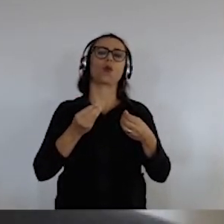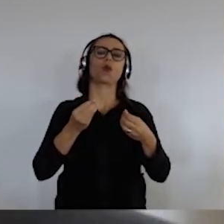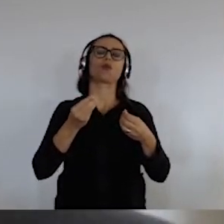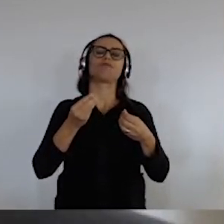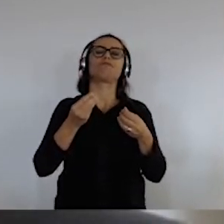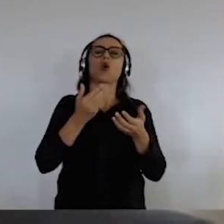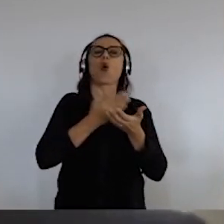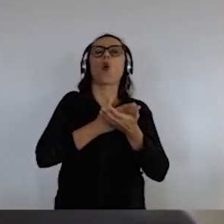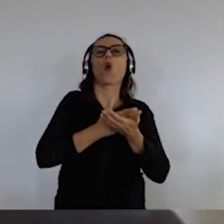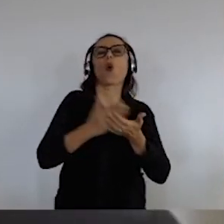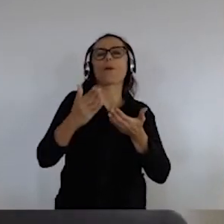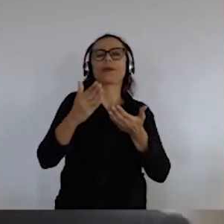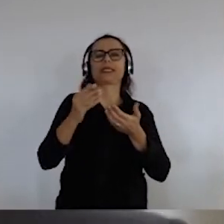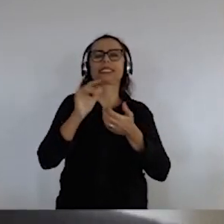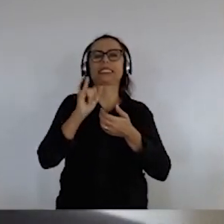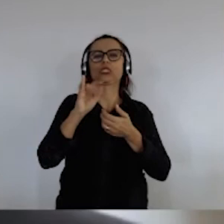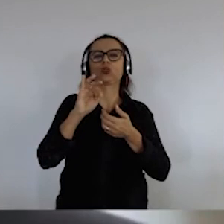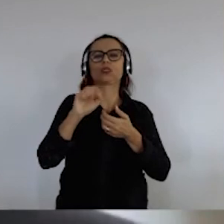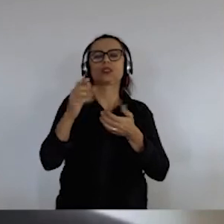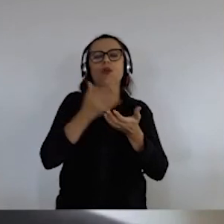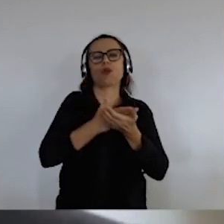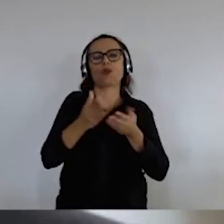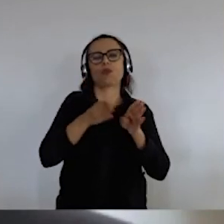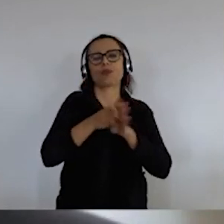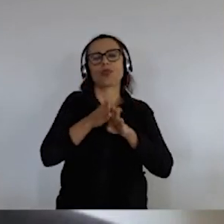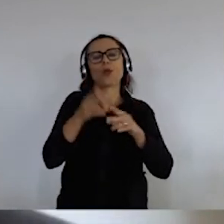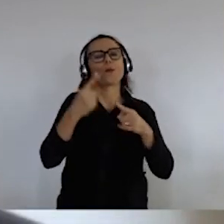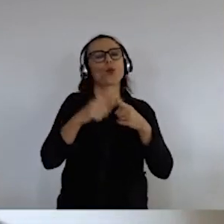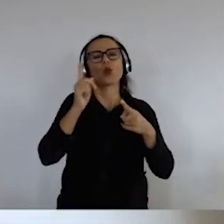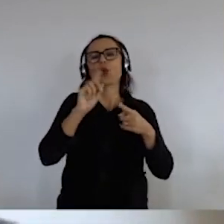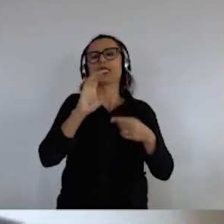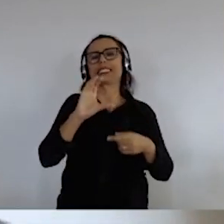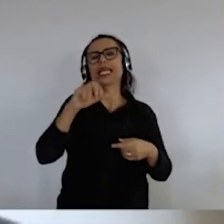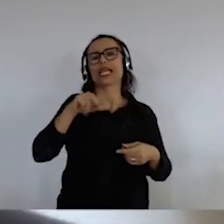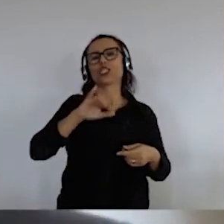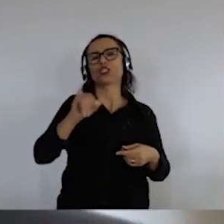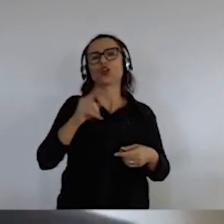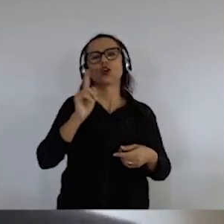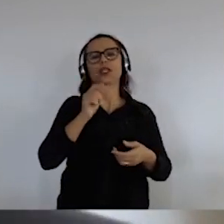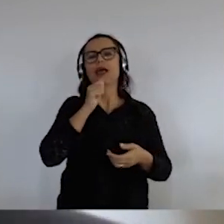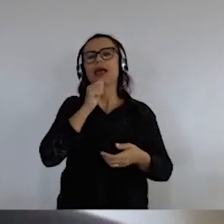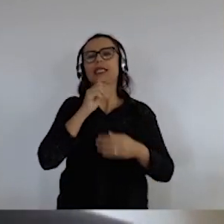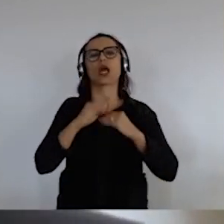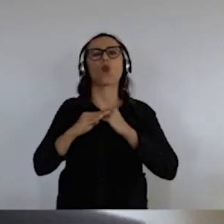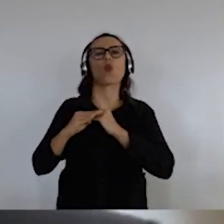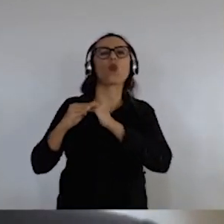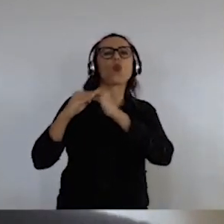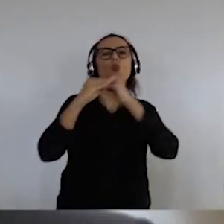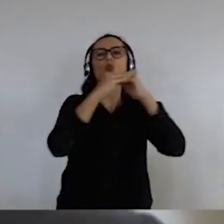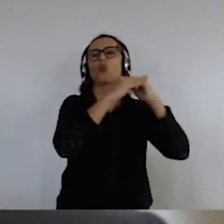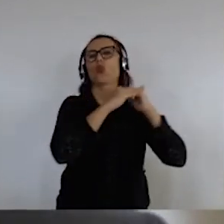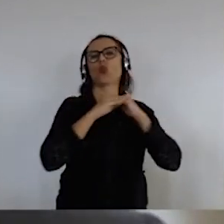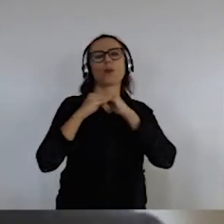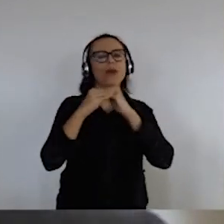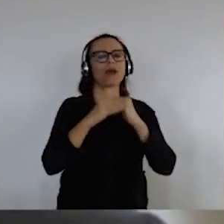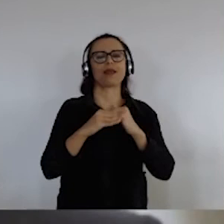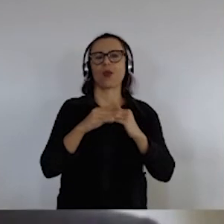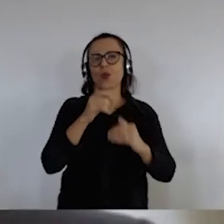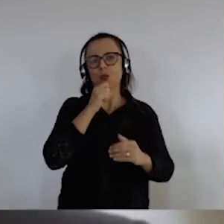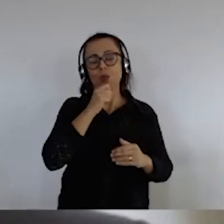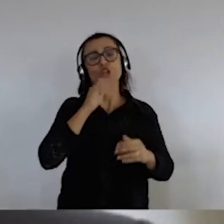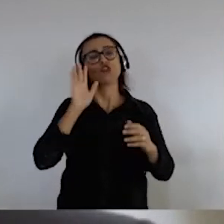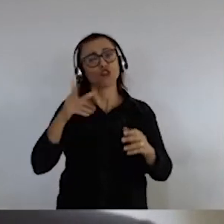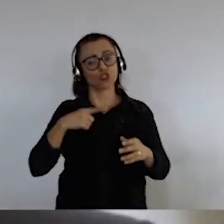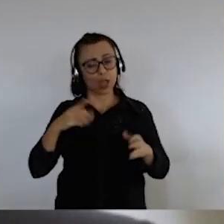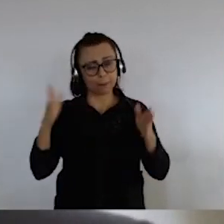uma incompreensão, não houve uma uniformização por parte do CNJ, apesar de provocado, e